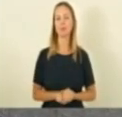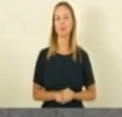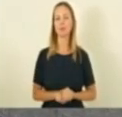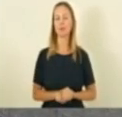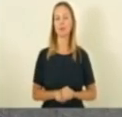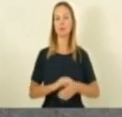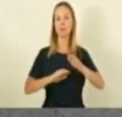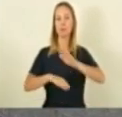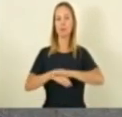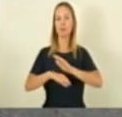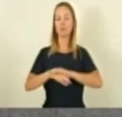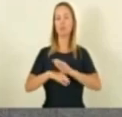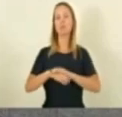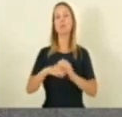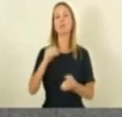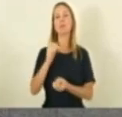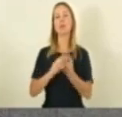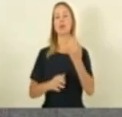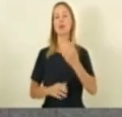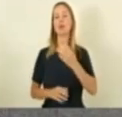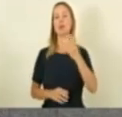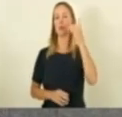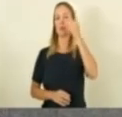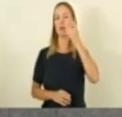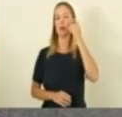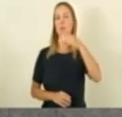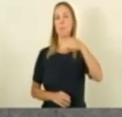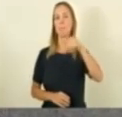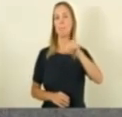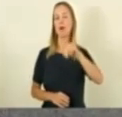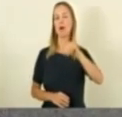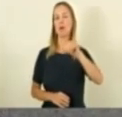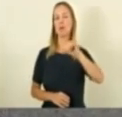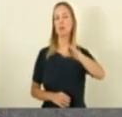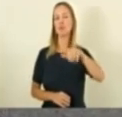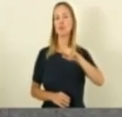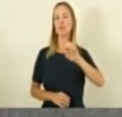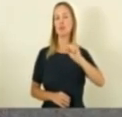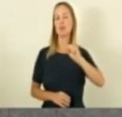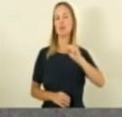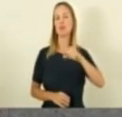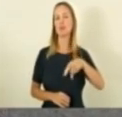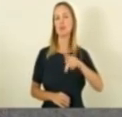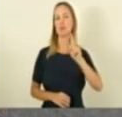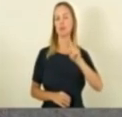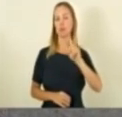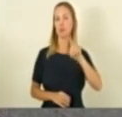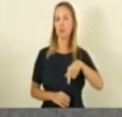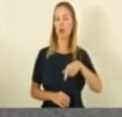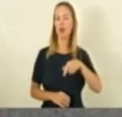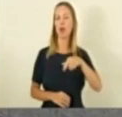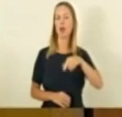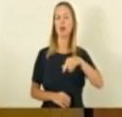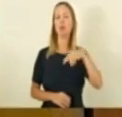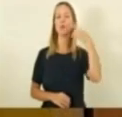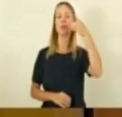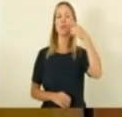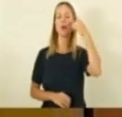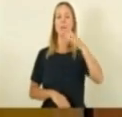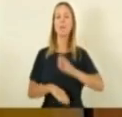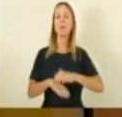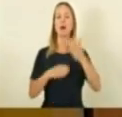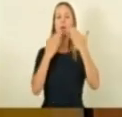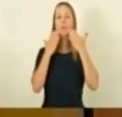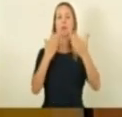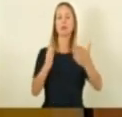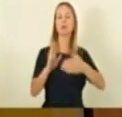é de autoria do deputado Sérgio Majeski, um dos deputados que mais apresenta a proposta aqui nessa casa, e ele